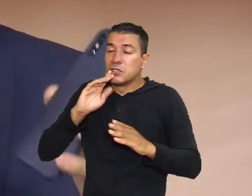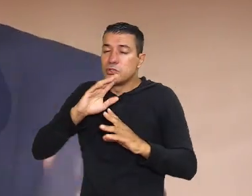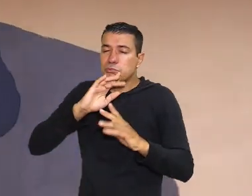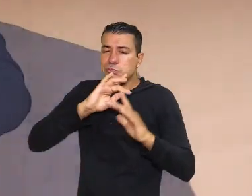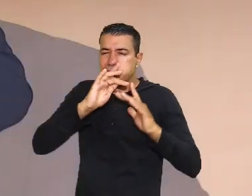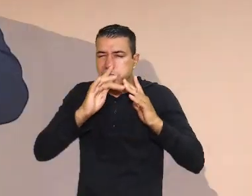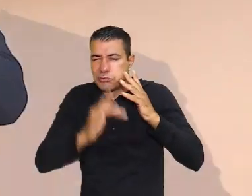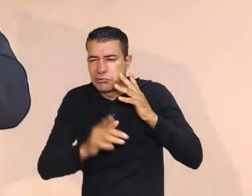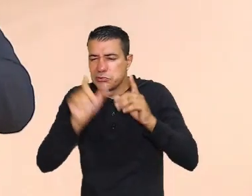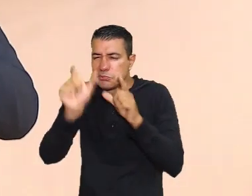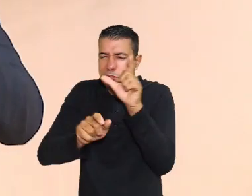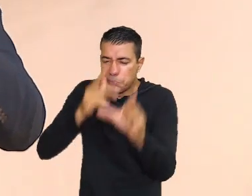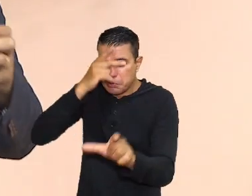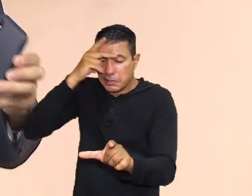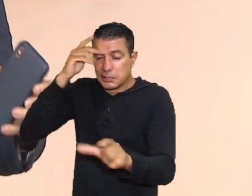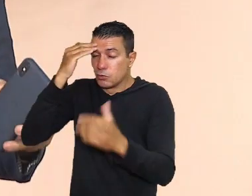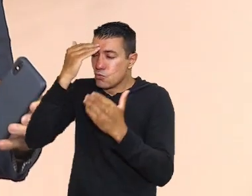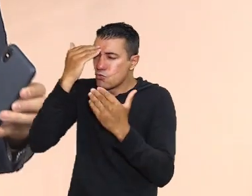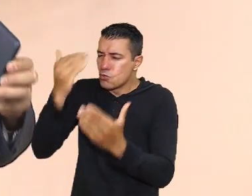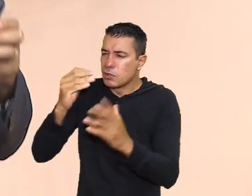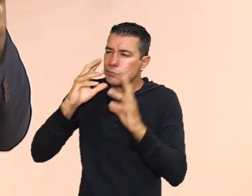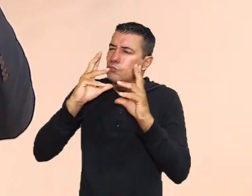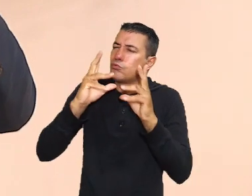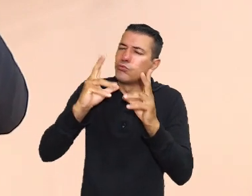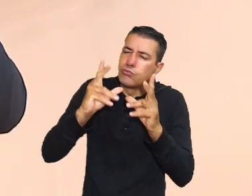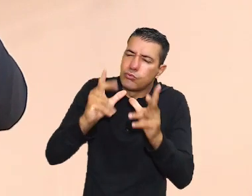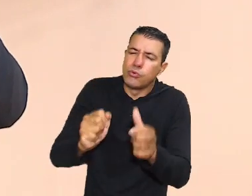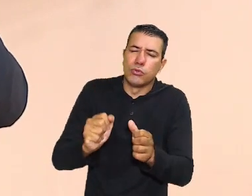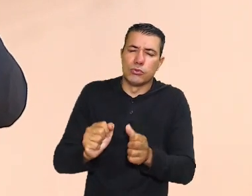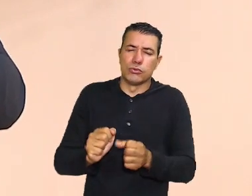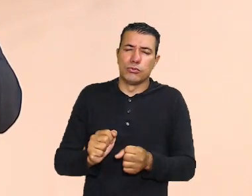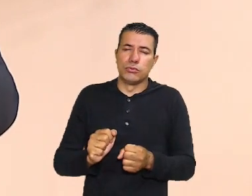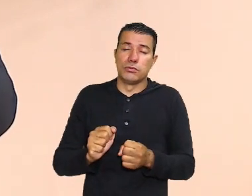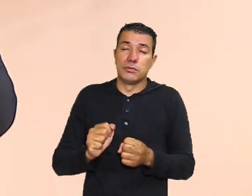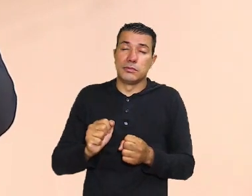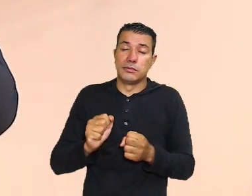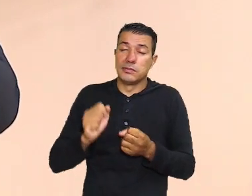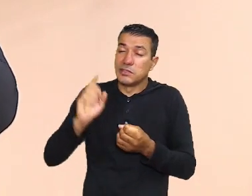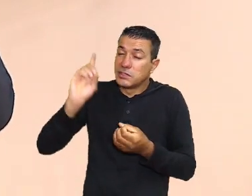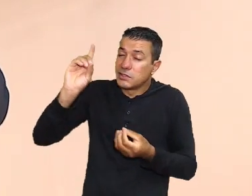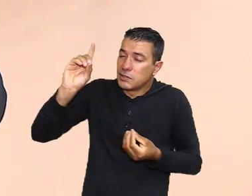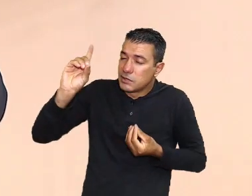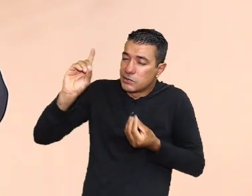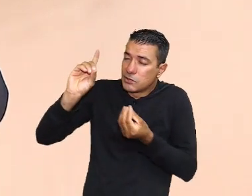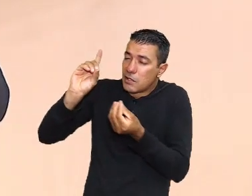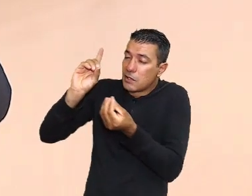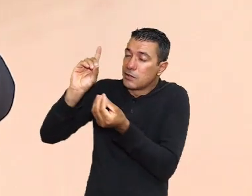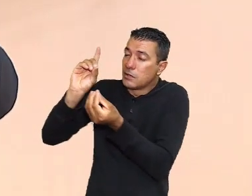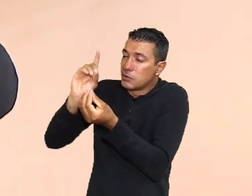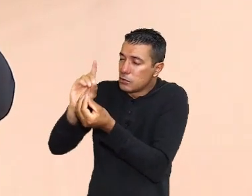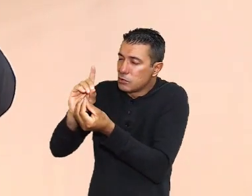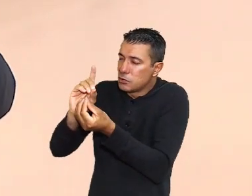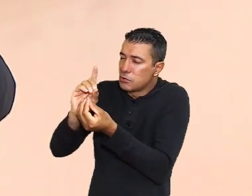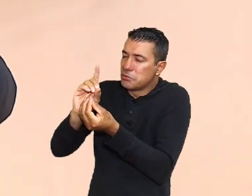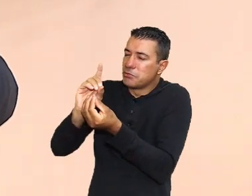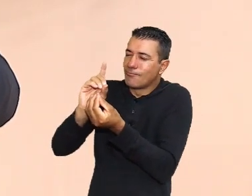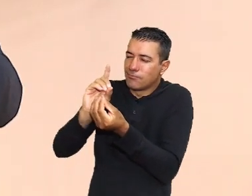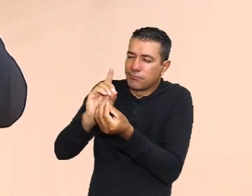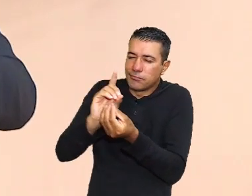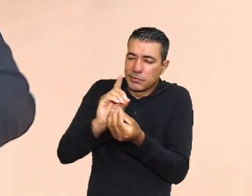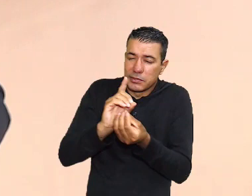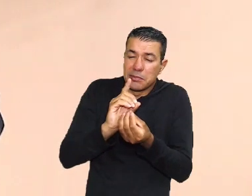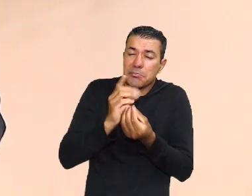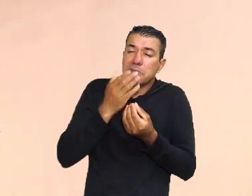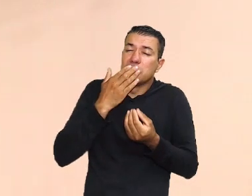feitos, todos os agradecimentos que foram colocados, nós entregamos aos Teus pés, em Tuas mãos,